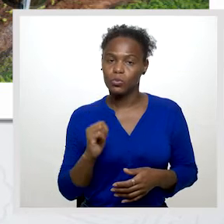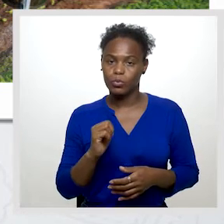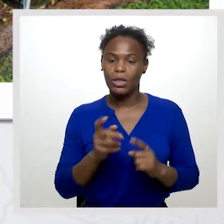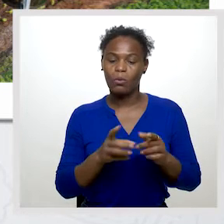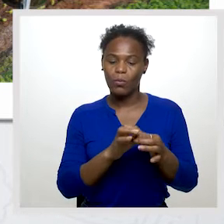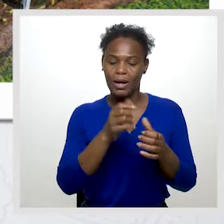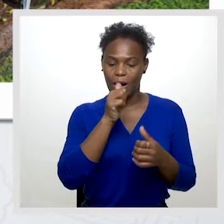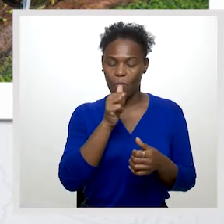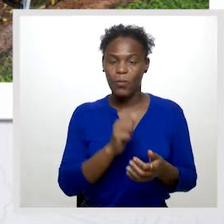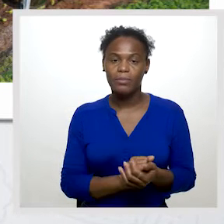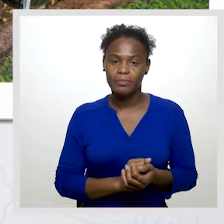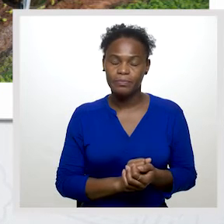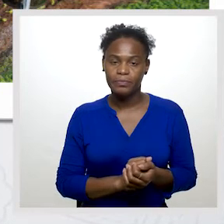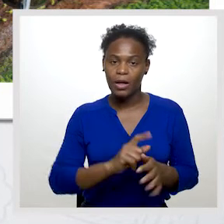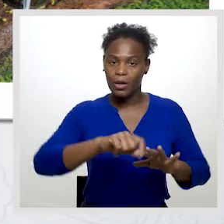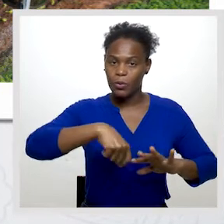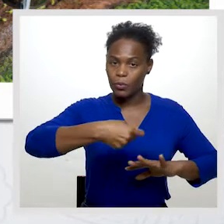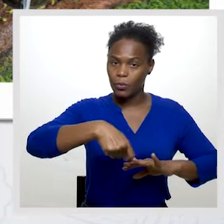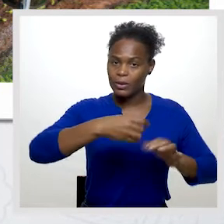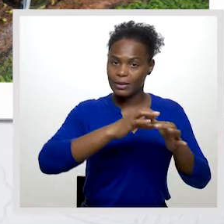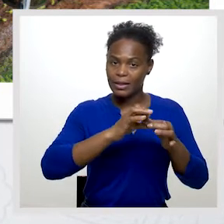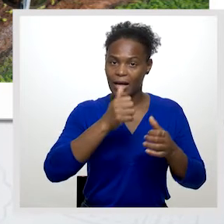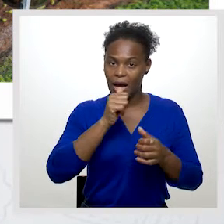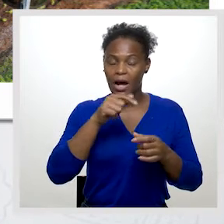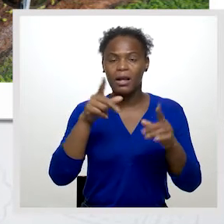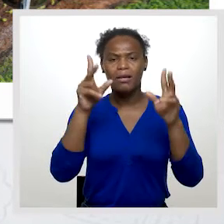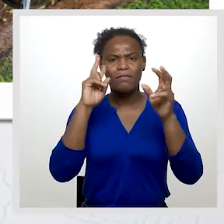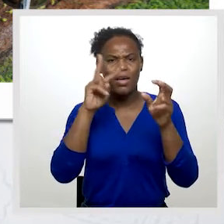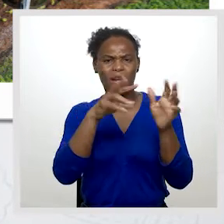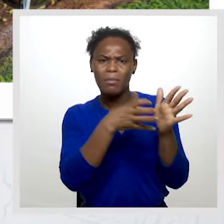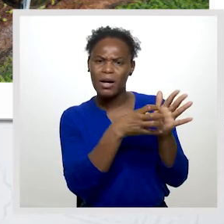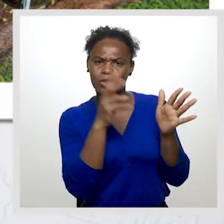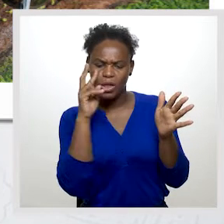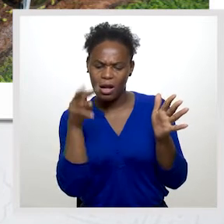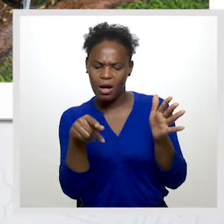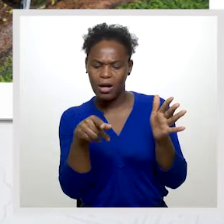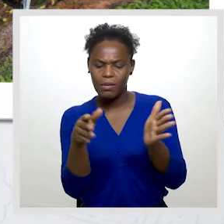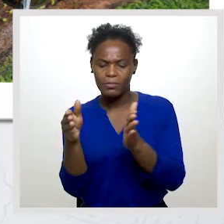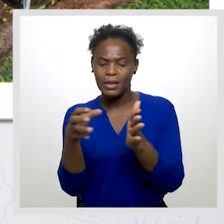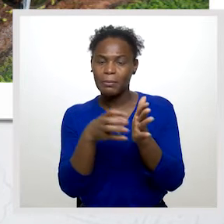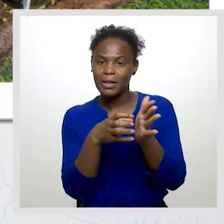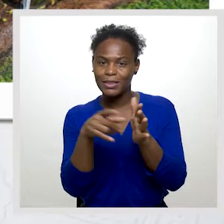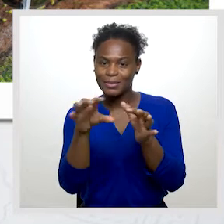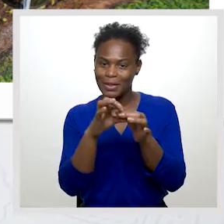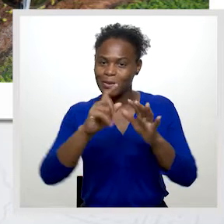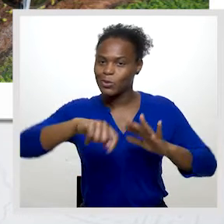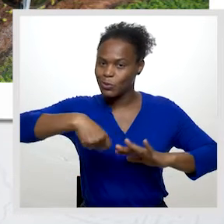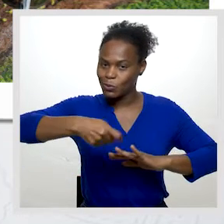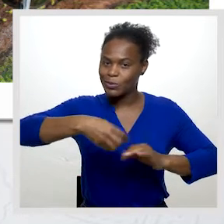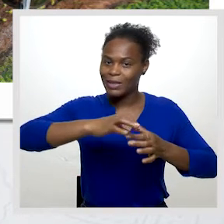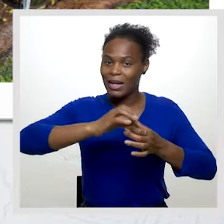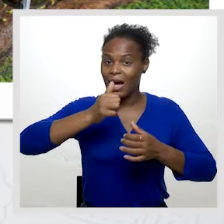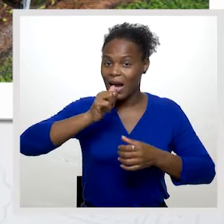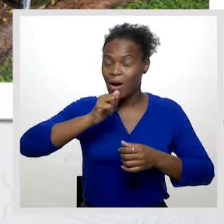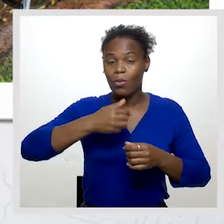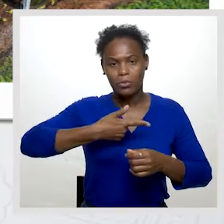Recursos hídricos. Se repararam na imagem, temos ali a imagem que está a representar os recursos hídricos. Quer